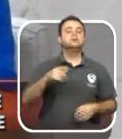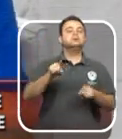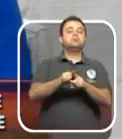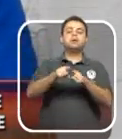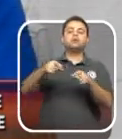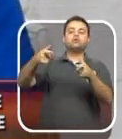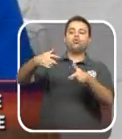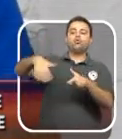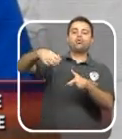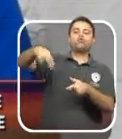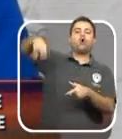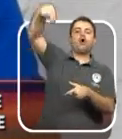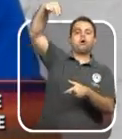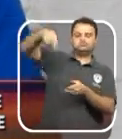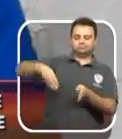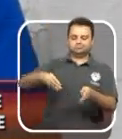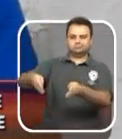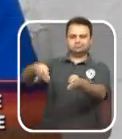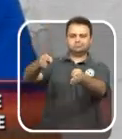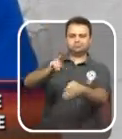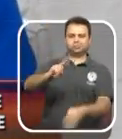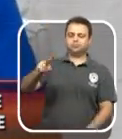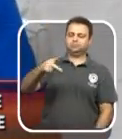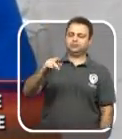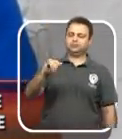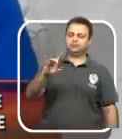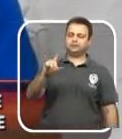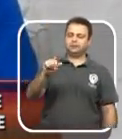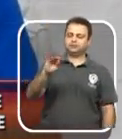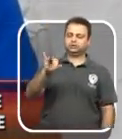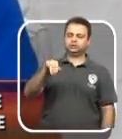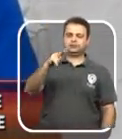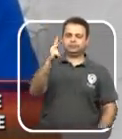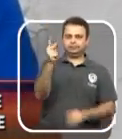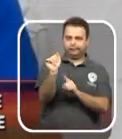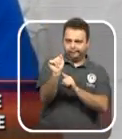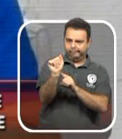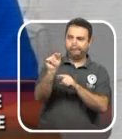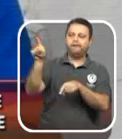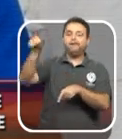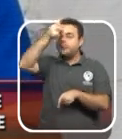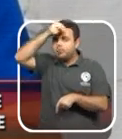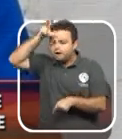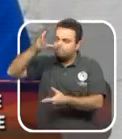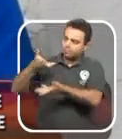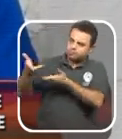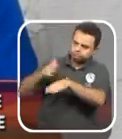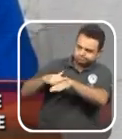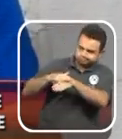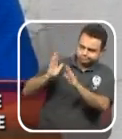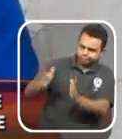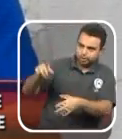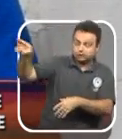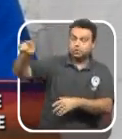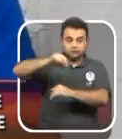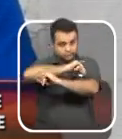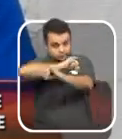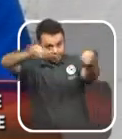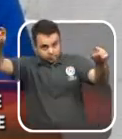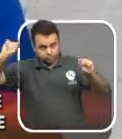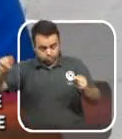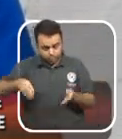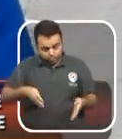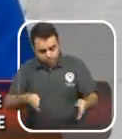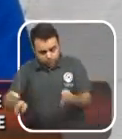rios que abastece a cidade. E eu tenho estado nessa discussão, e já com resultados